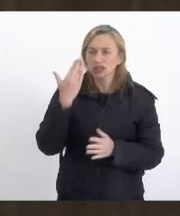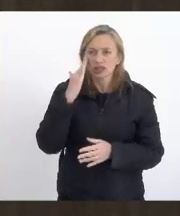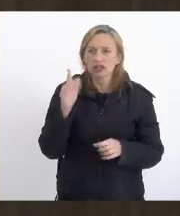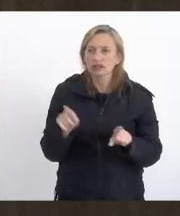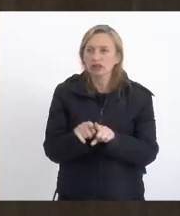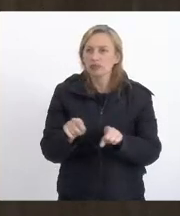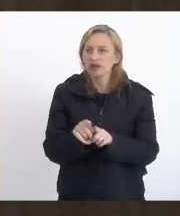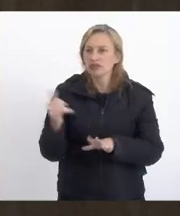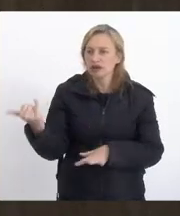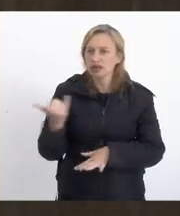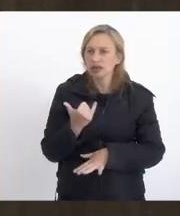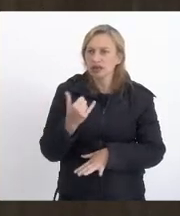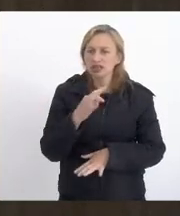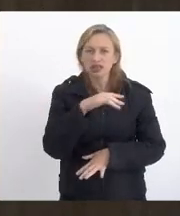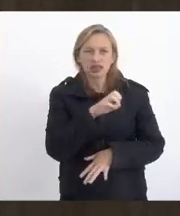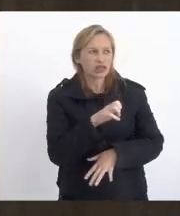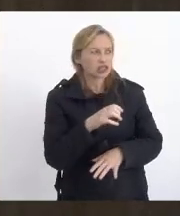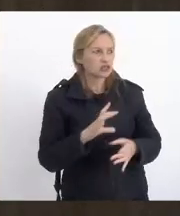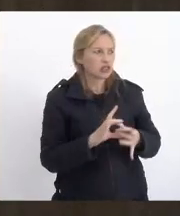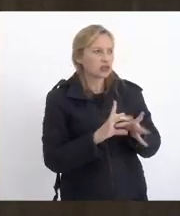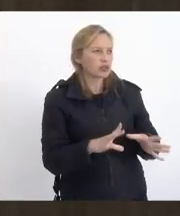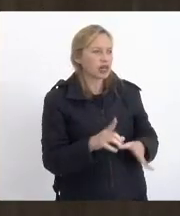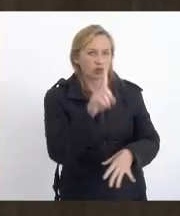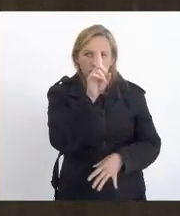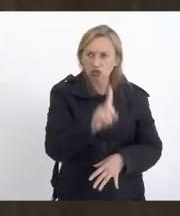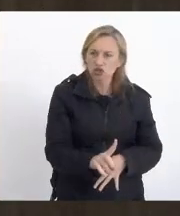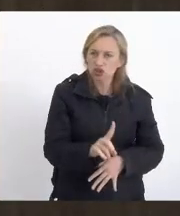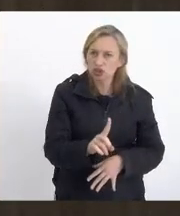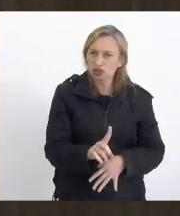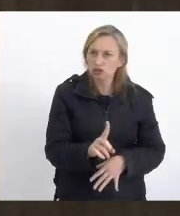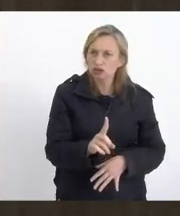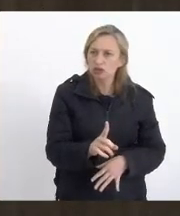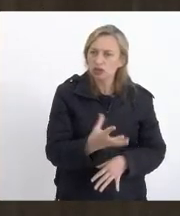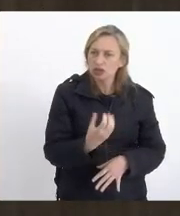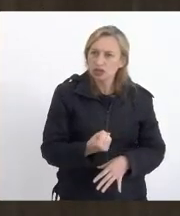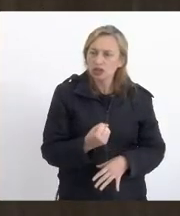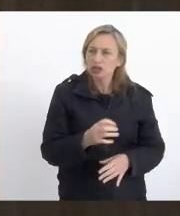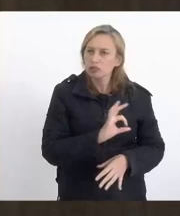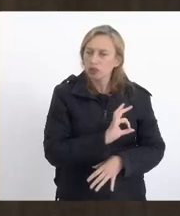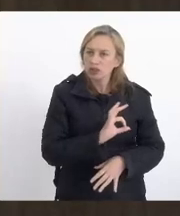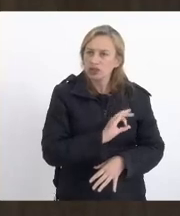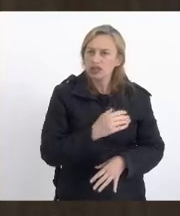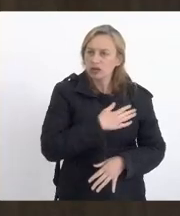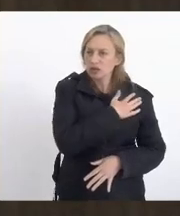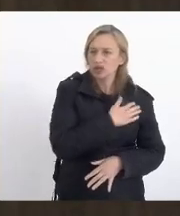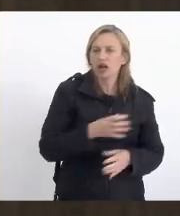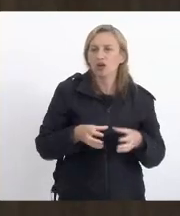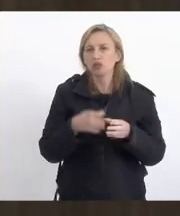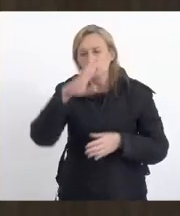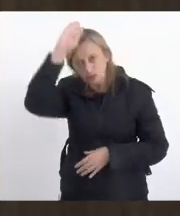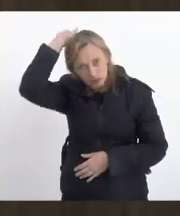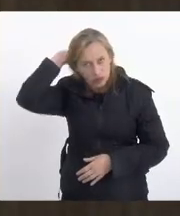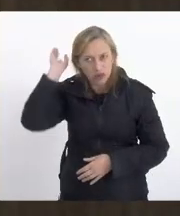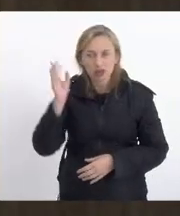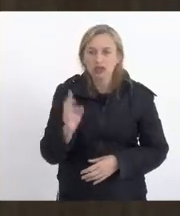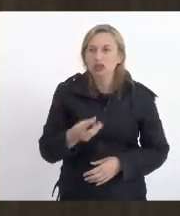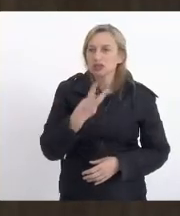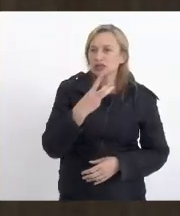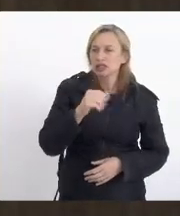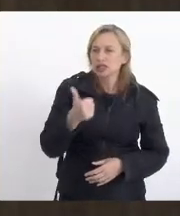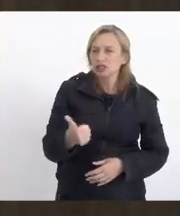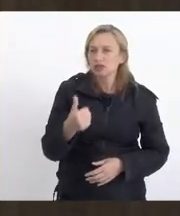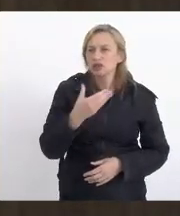comigo. Ô, tenente, pô, a gente vai abrir mão de um direito adquirido? O policial militar, o bombeiro militar, que